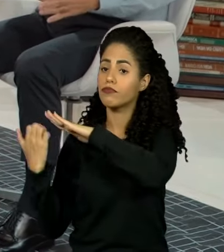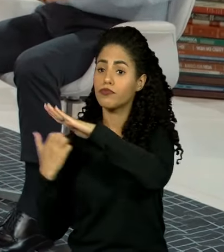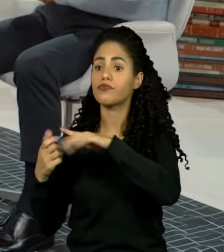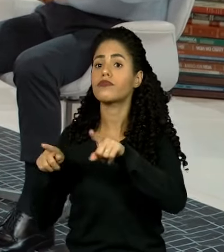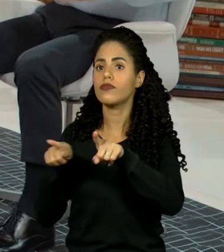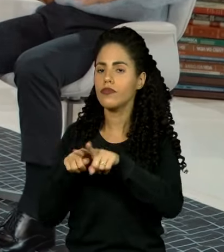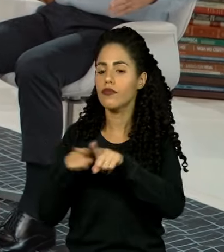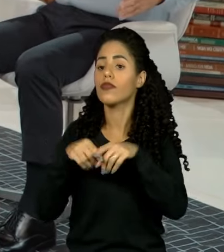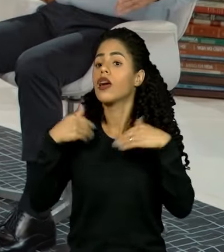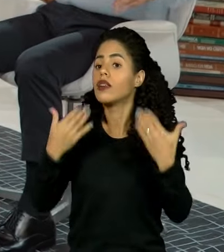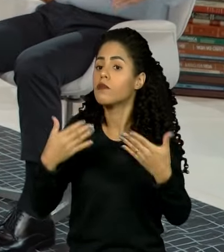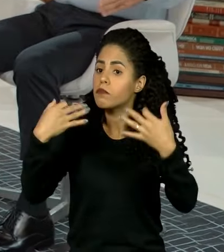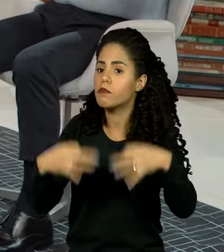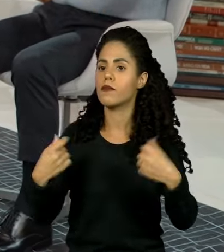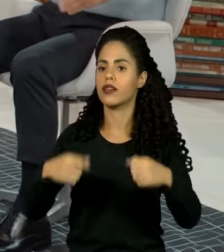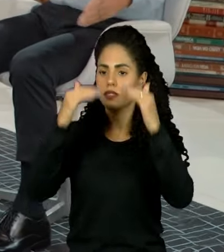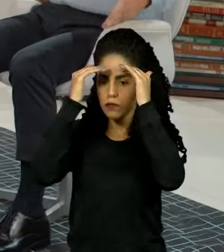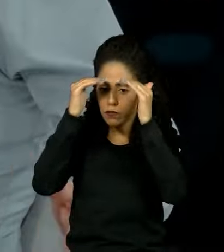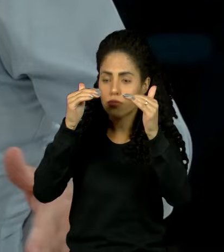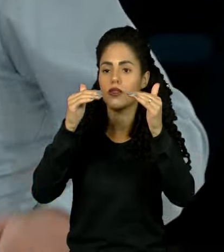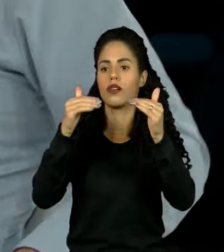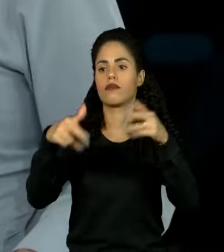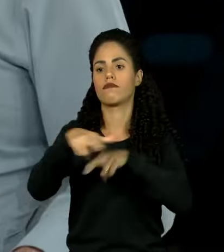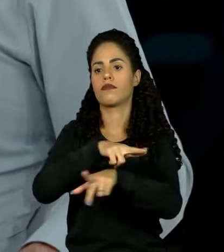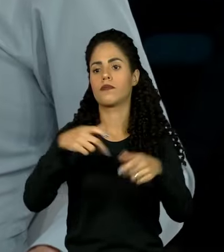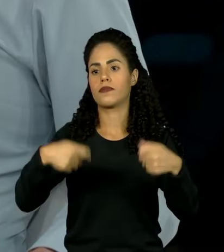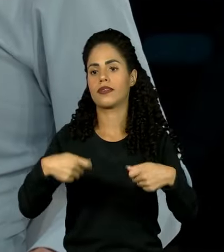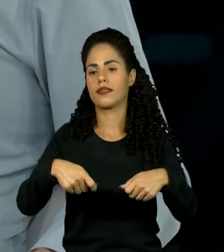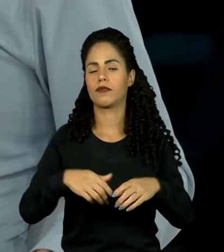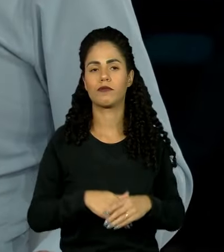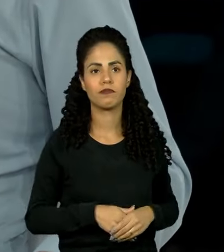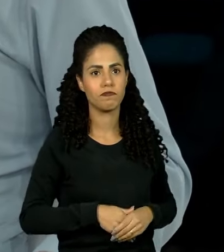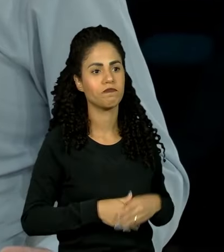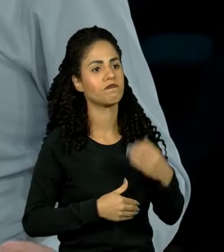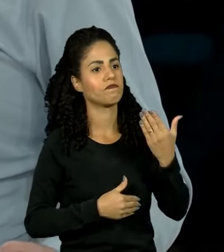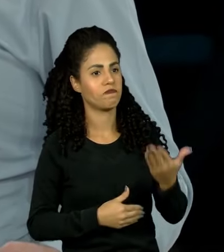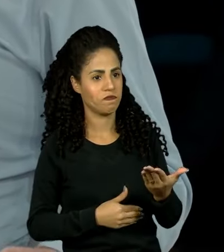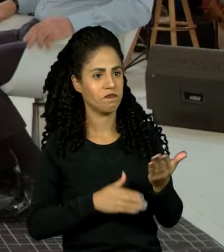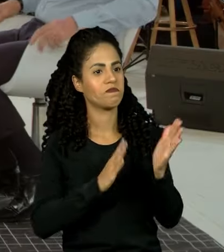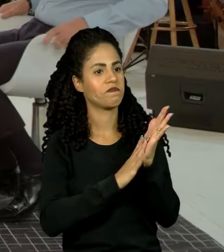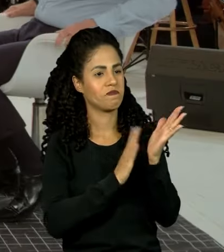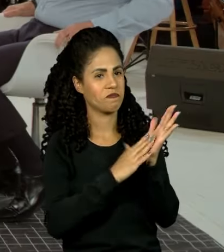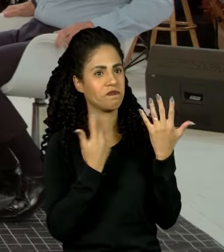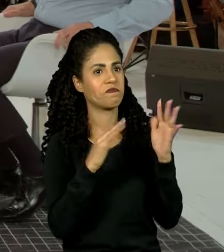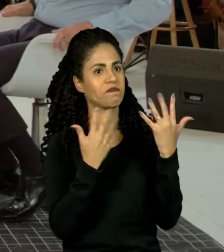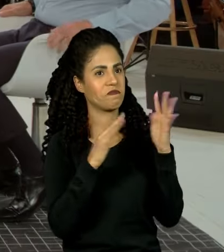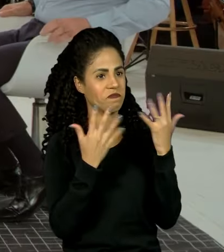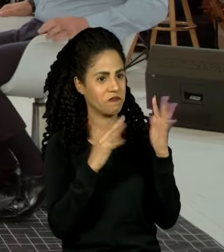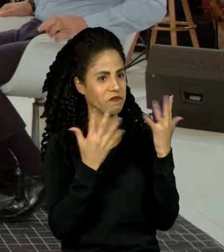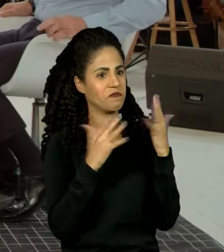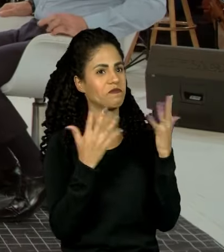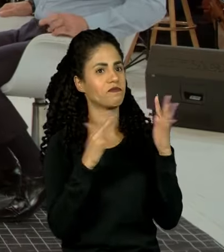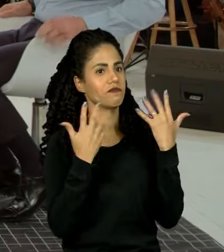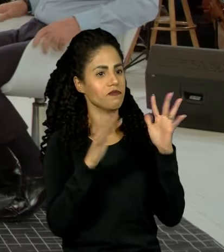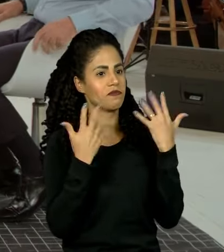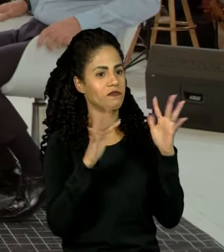certo então isso dá certo e nós temos que agir assim e essa visão inclusive aplaudir